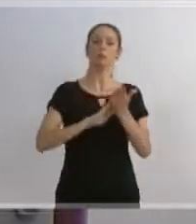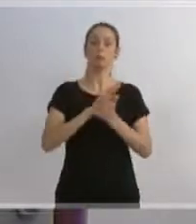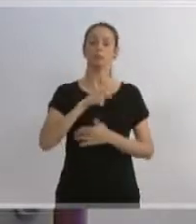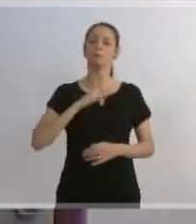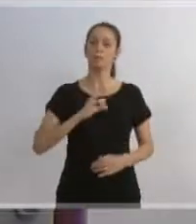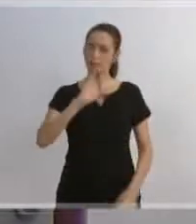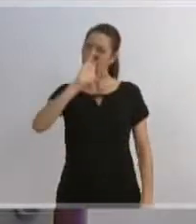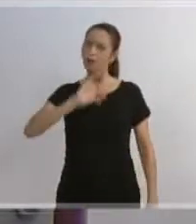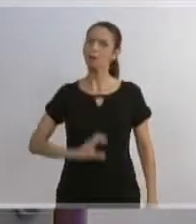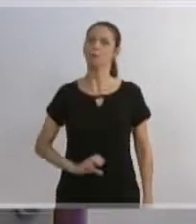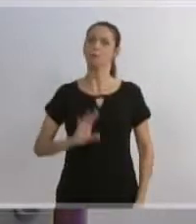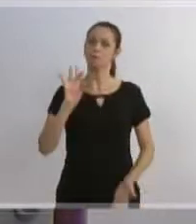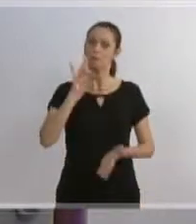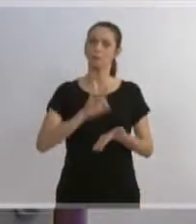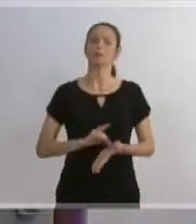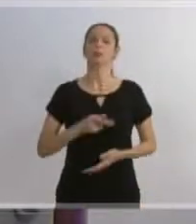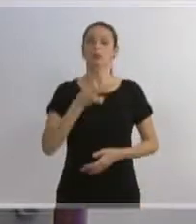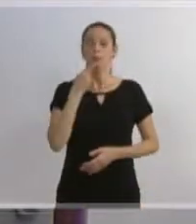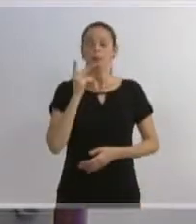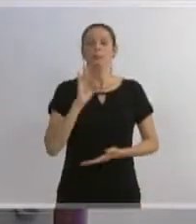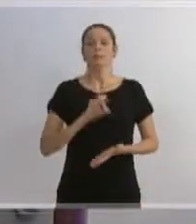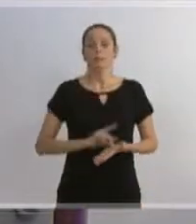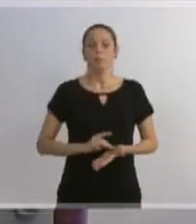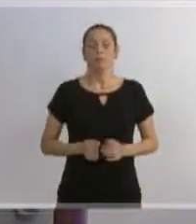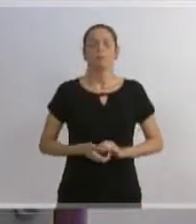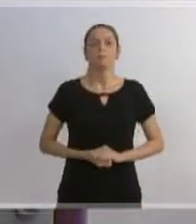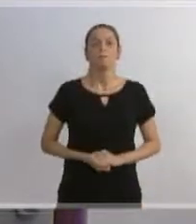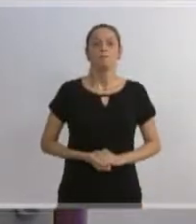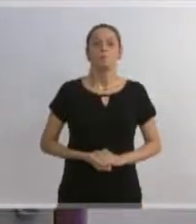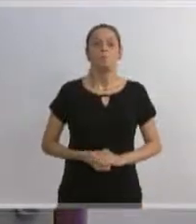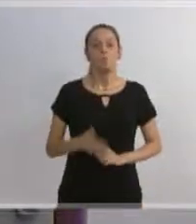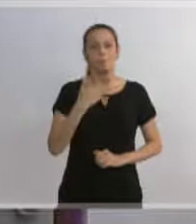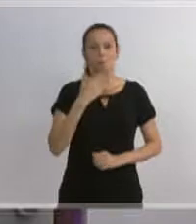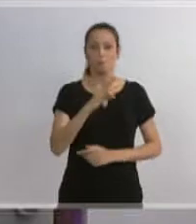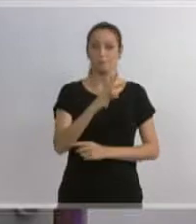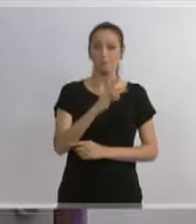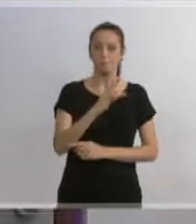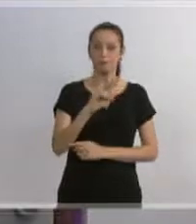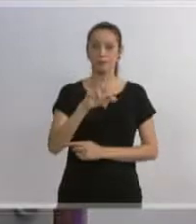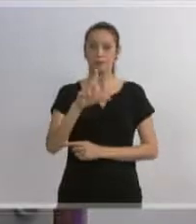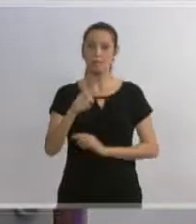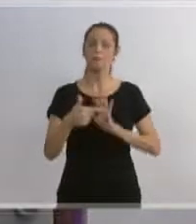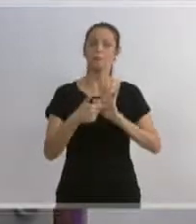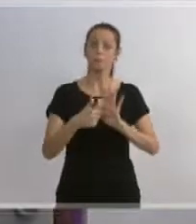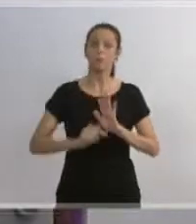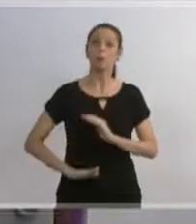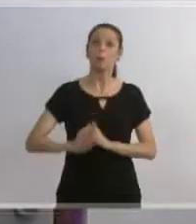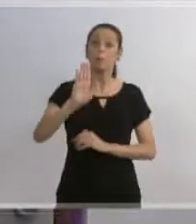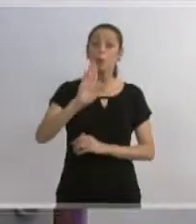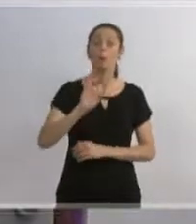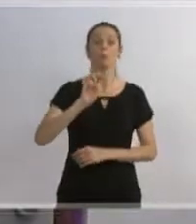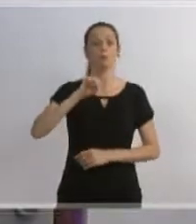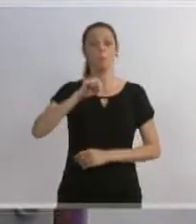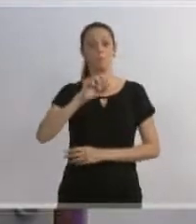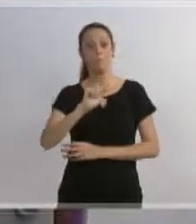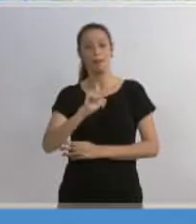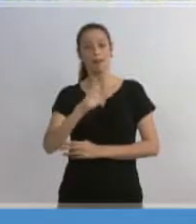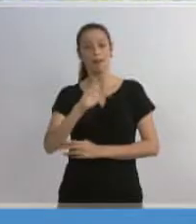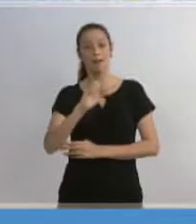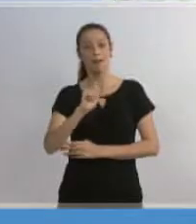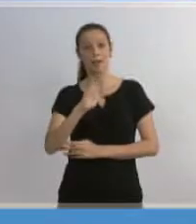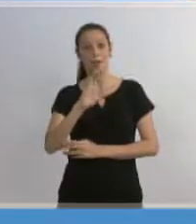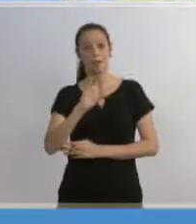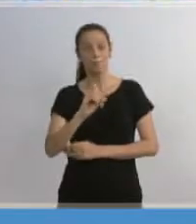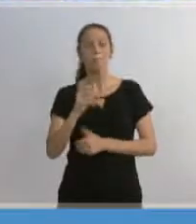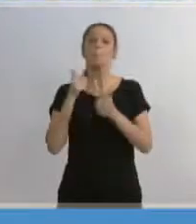essa hombridade. E eu gostaria também agora aqui que a TVL soltasse imagens do Morro do Macaco, lá no Canto Grande, lá perto da praia de